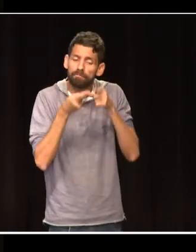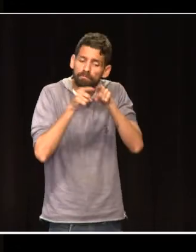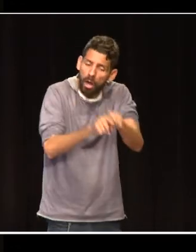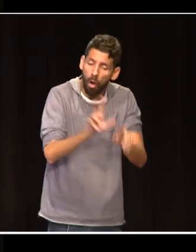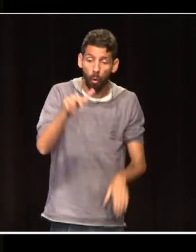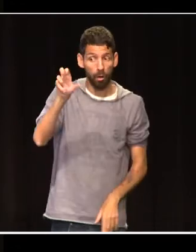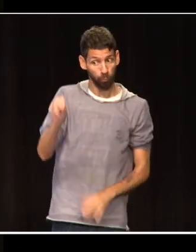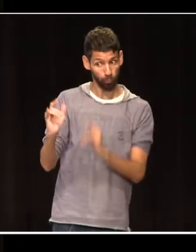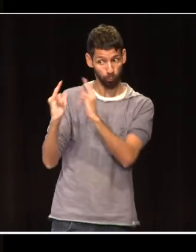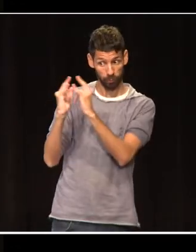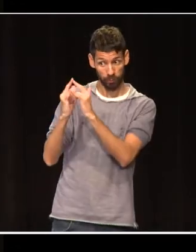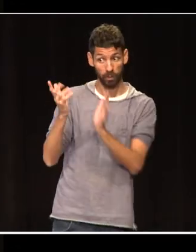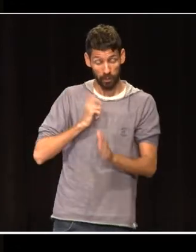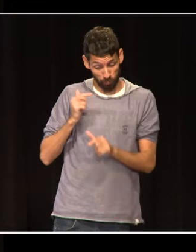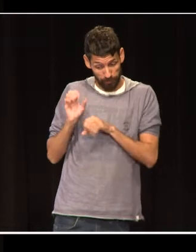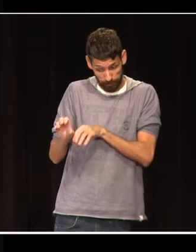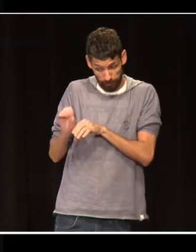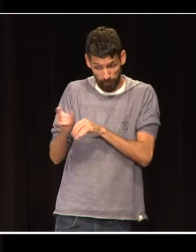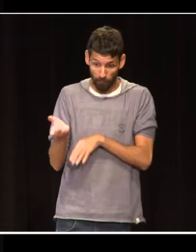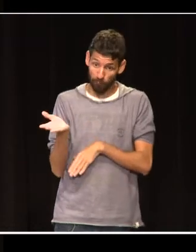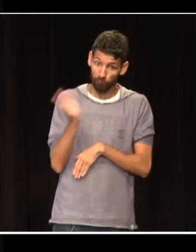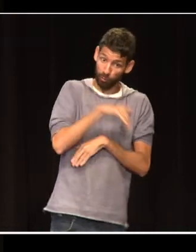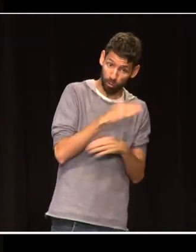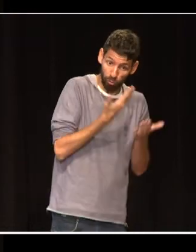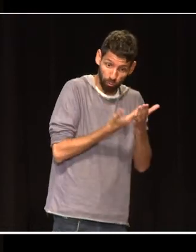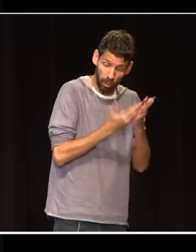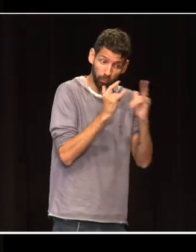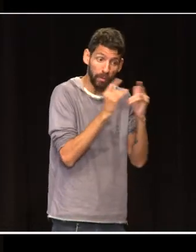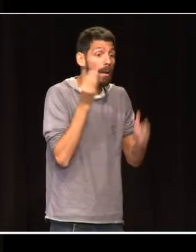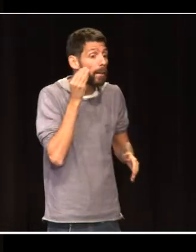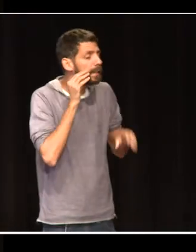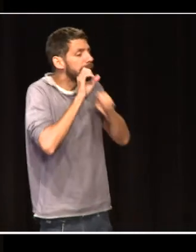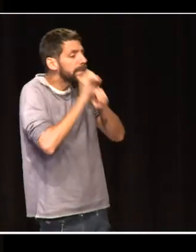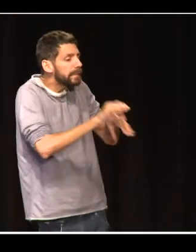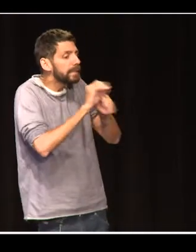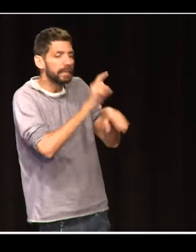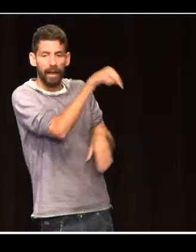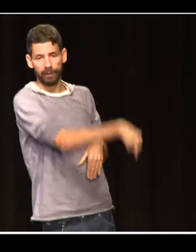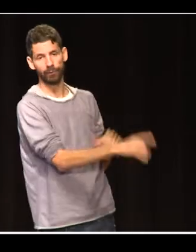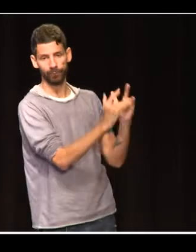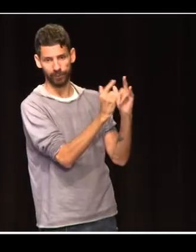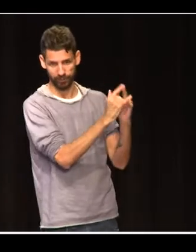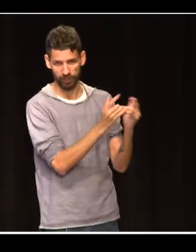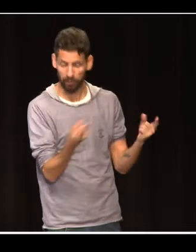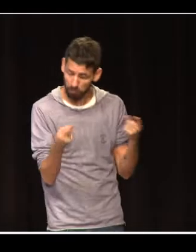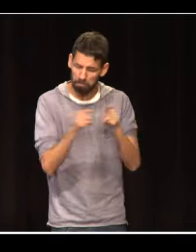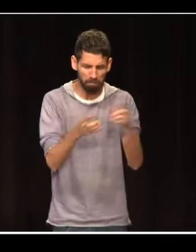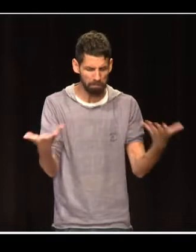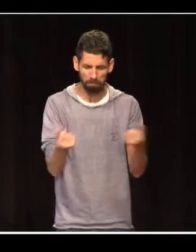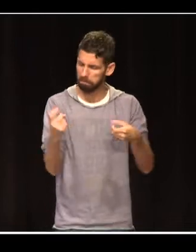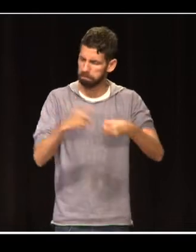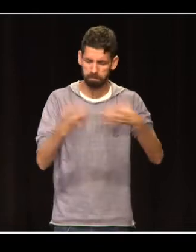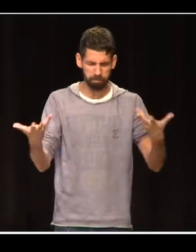dos alunos com que eu estava trabalhando, viesse aqui para o INES para tentar passar o que eles aprendiam lá. E foi uma parceria que deu super